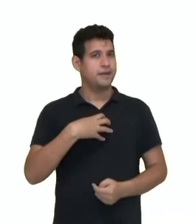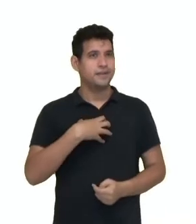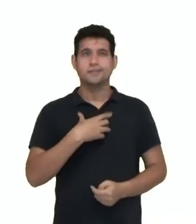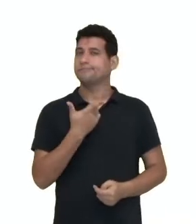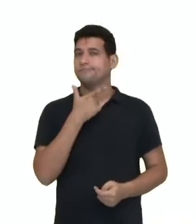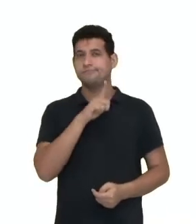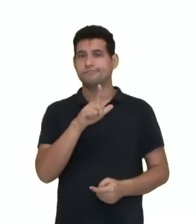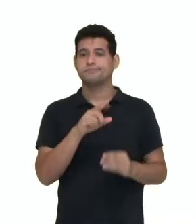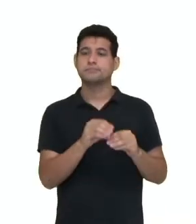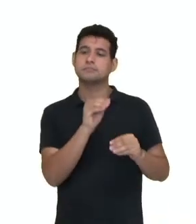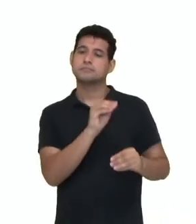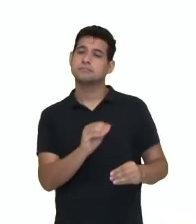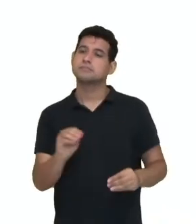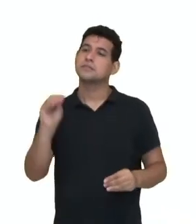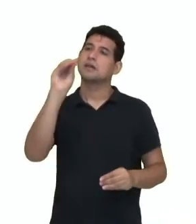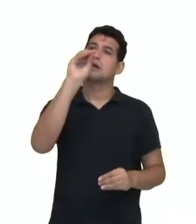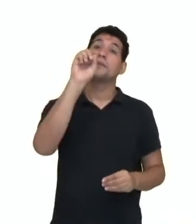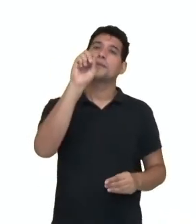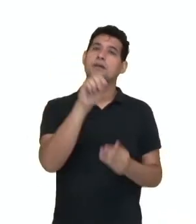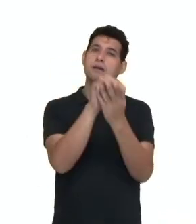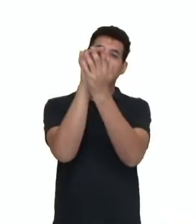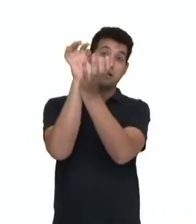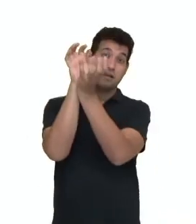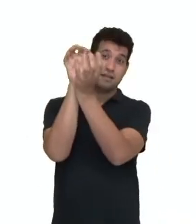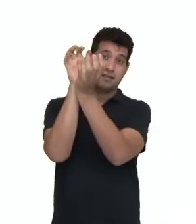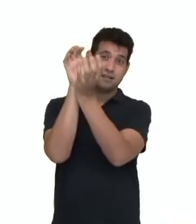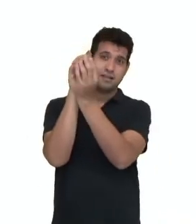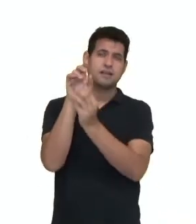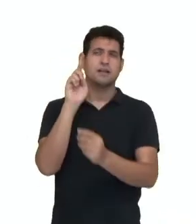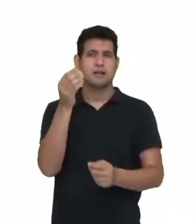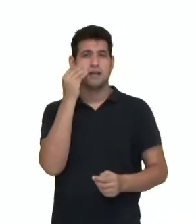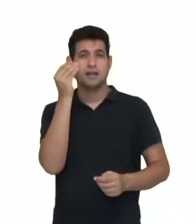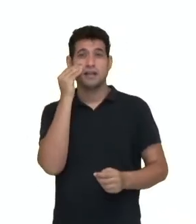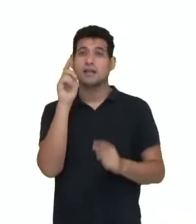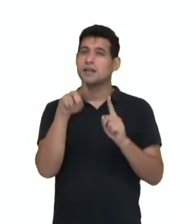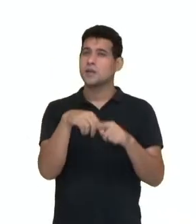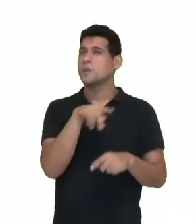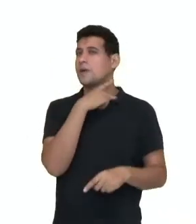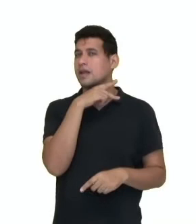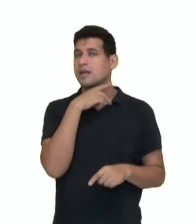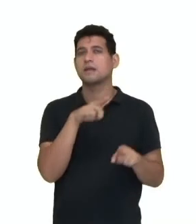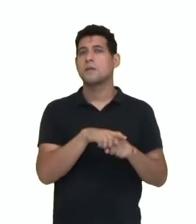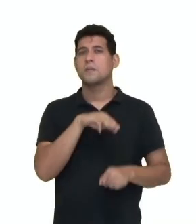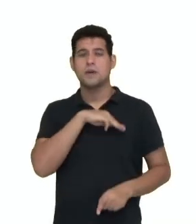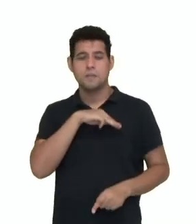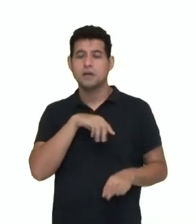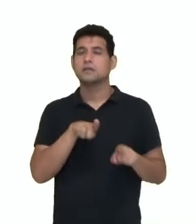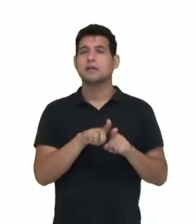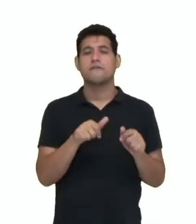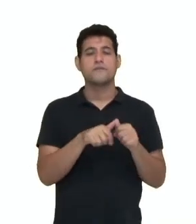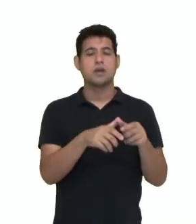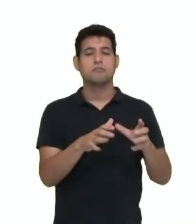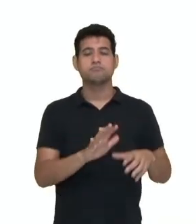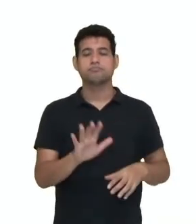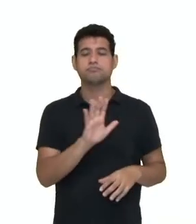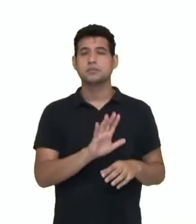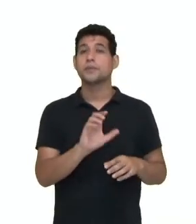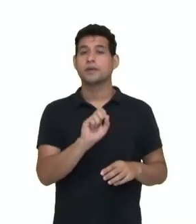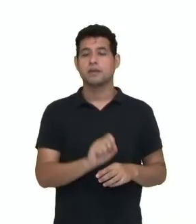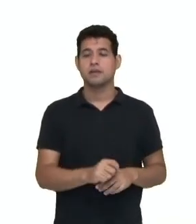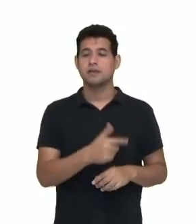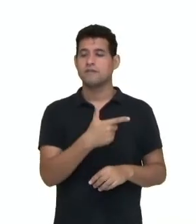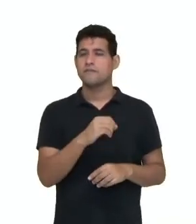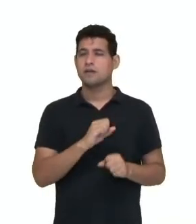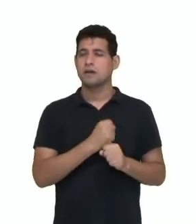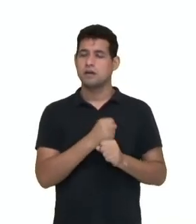êxito, posteriormente eles vão para Recife, Paraíba, né, São Luís do Maranhão, e ficam nessa região por 20 e